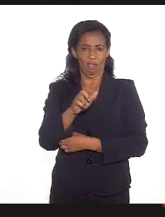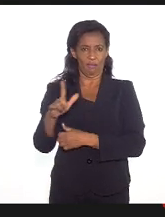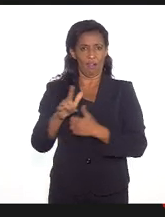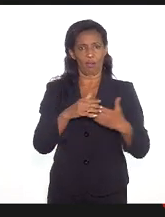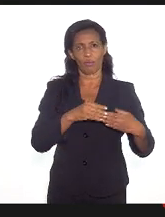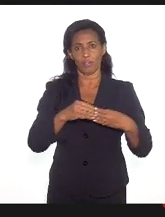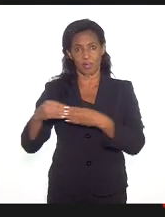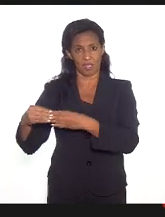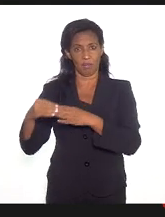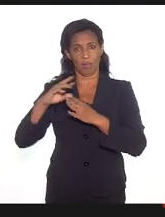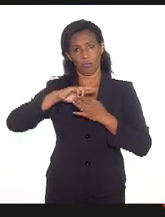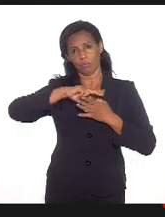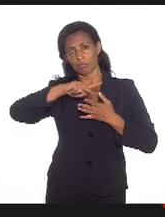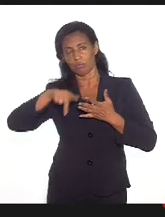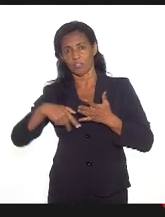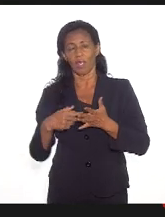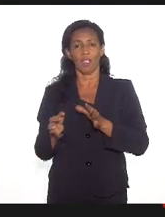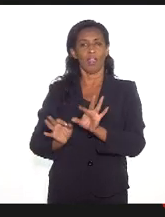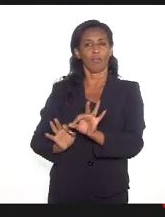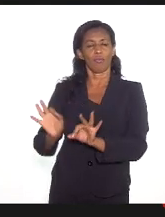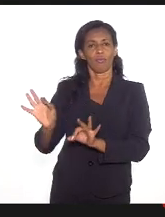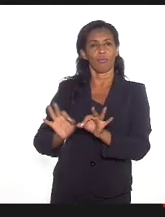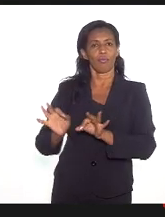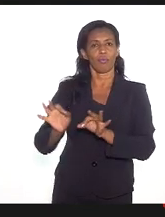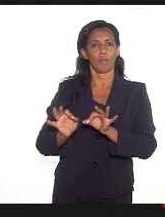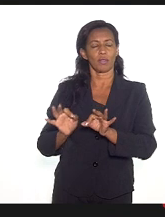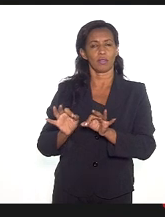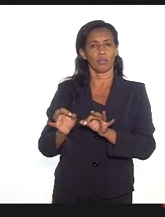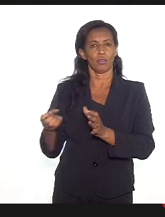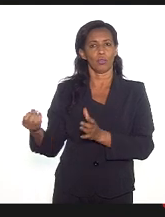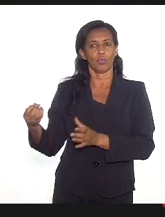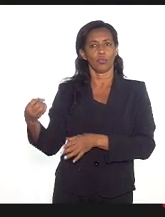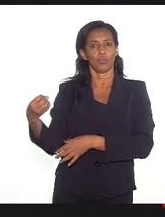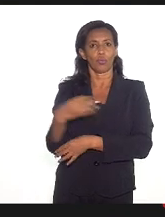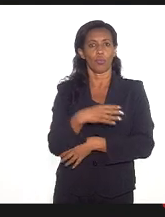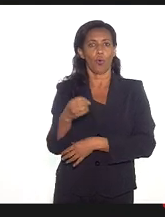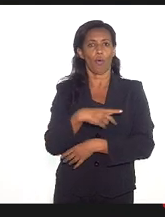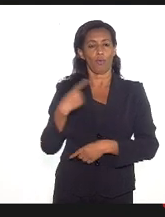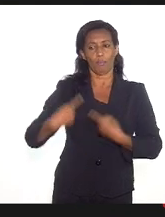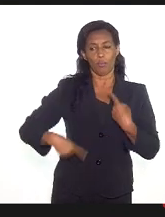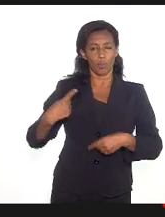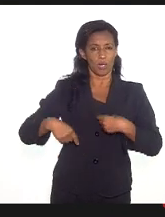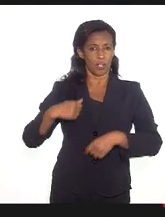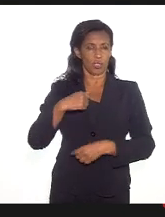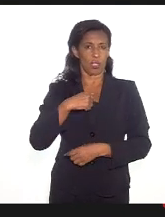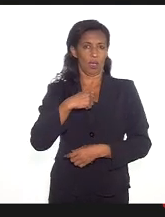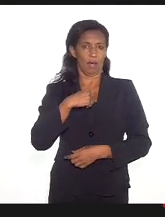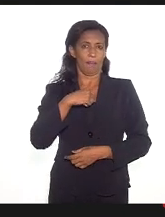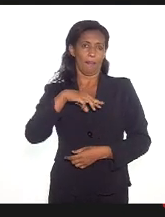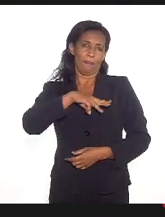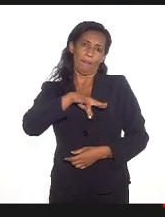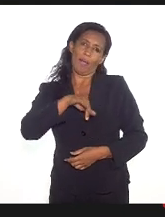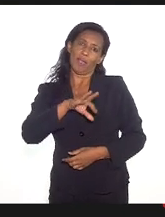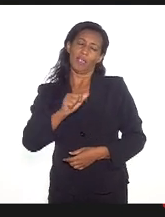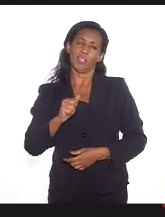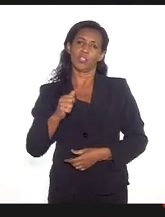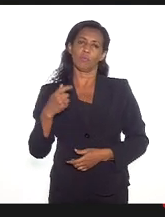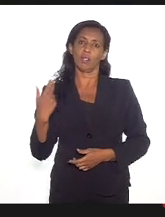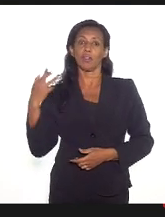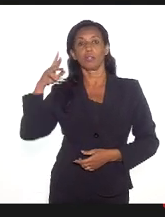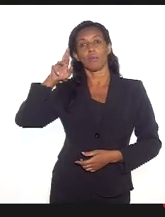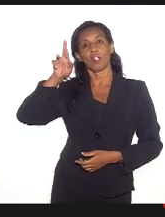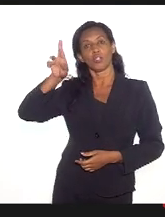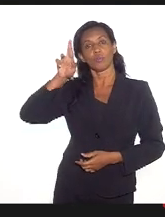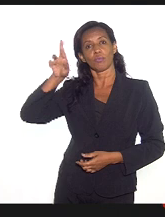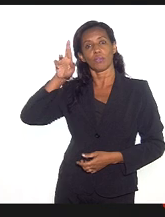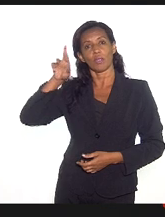segmentos que eu citei é a formulação de uma nova política marítima nacional que está sob